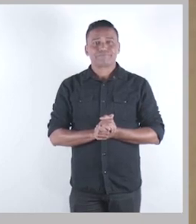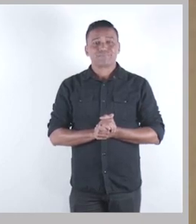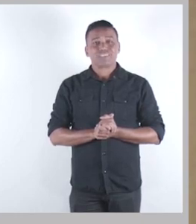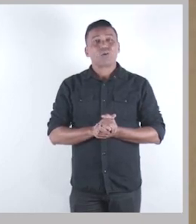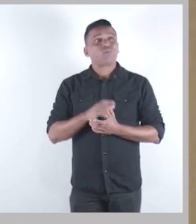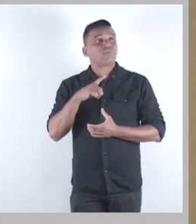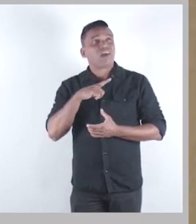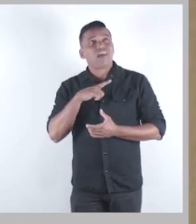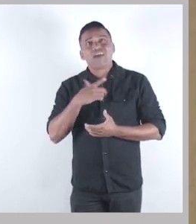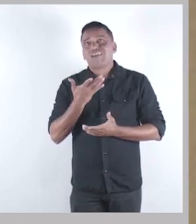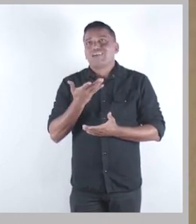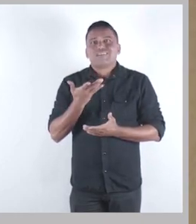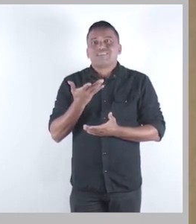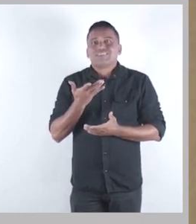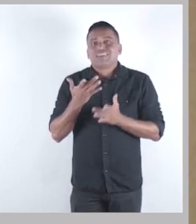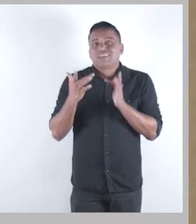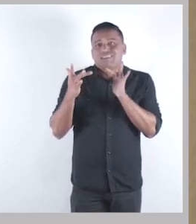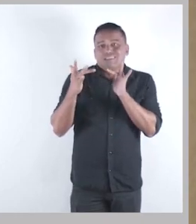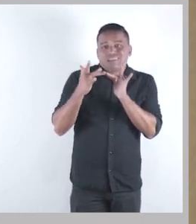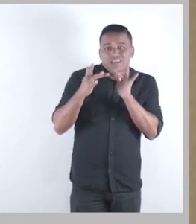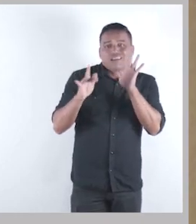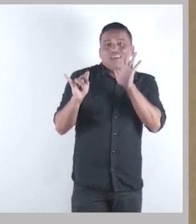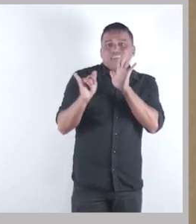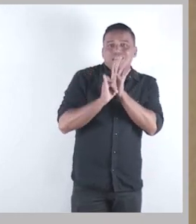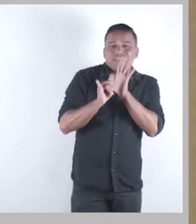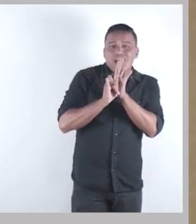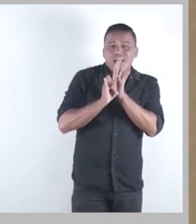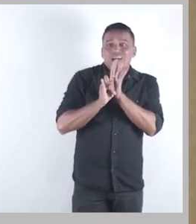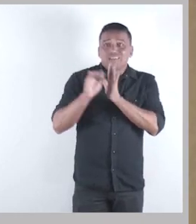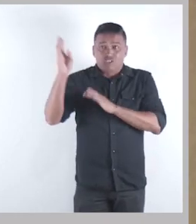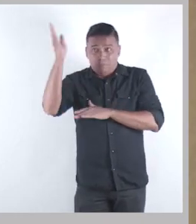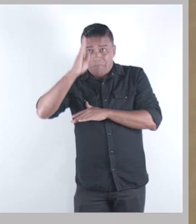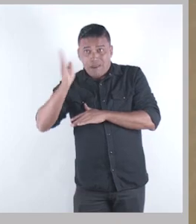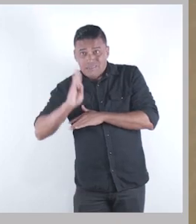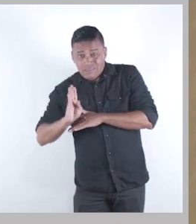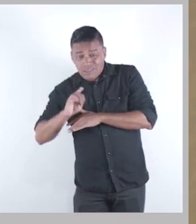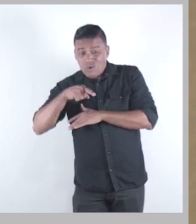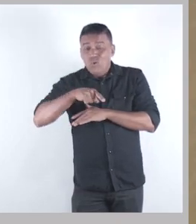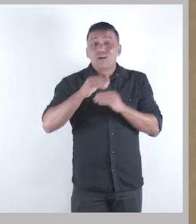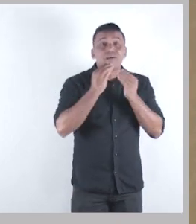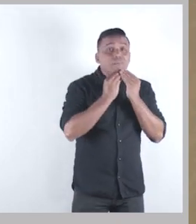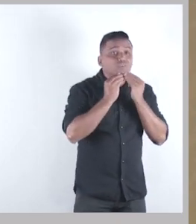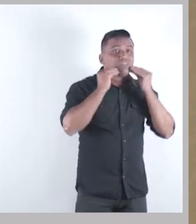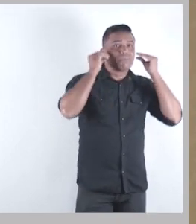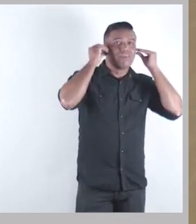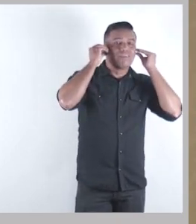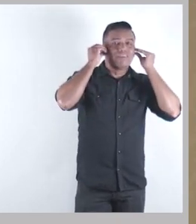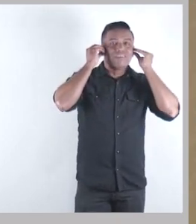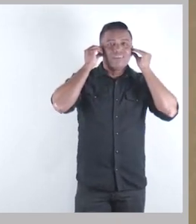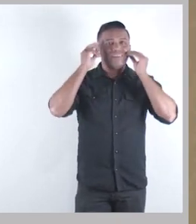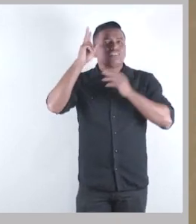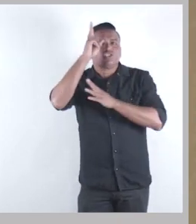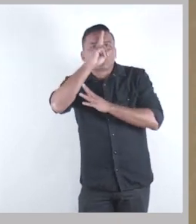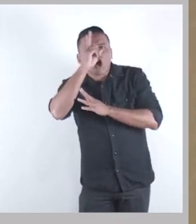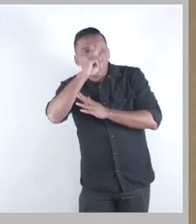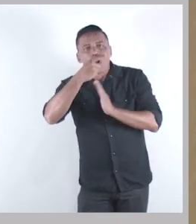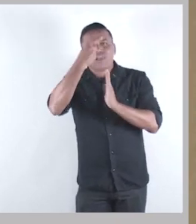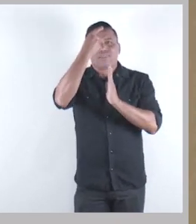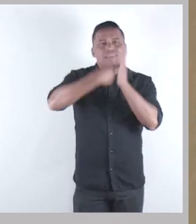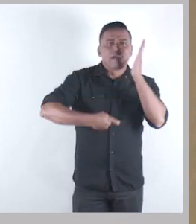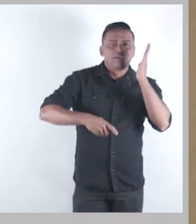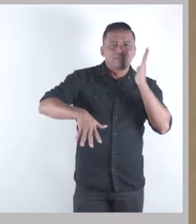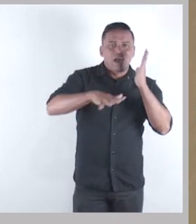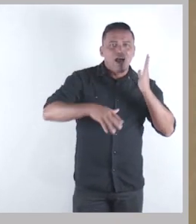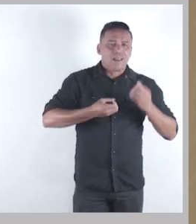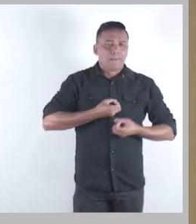muita afinidade, não é? Há muita identidade entre o Brasil e Moçambique, inclusive nas histórias, nos textos poéticos